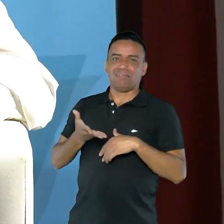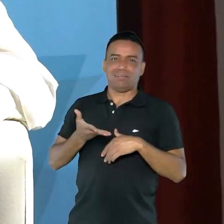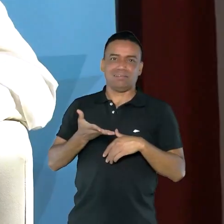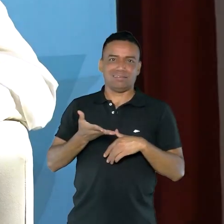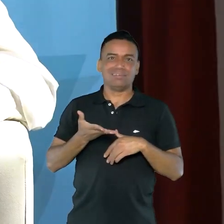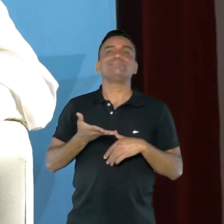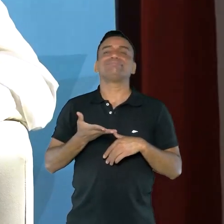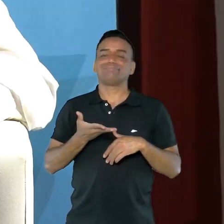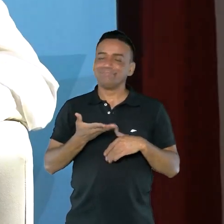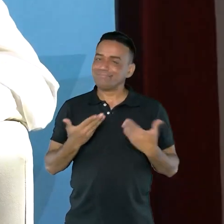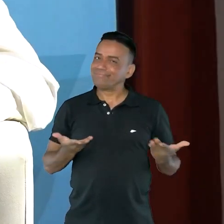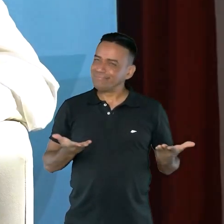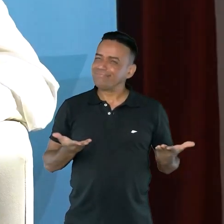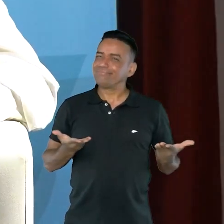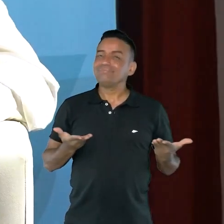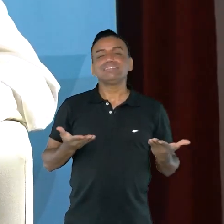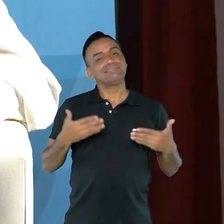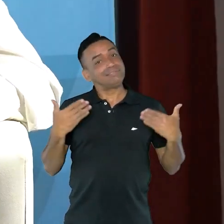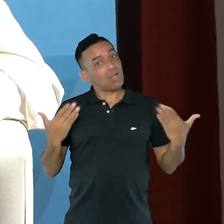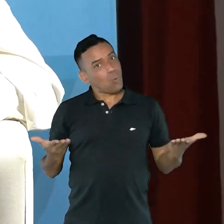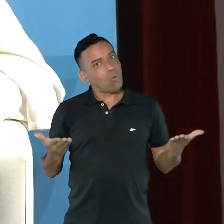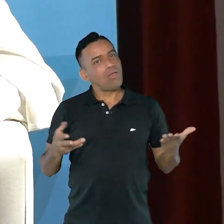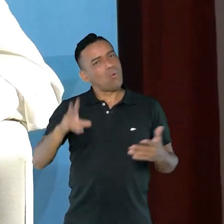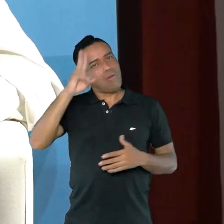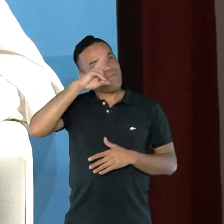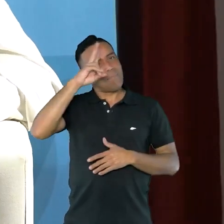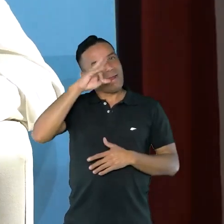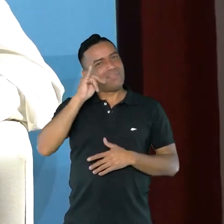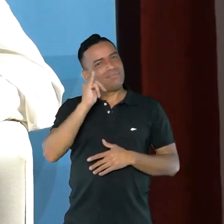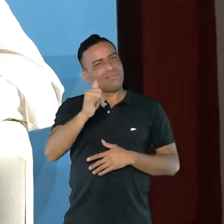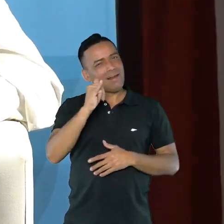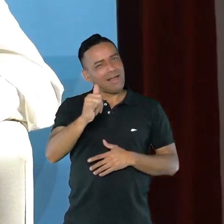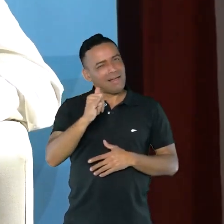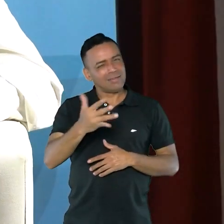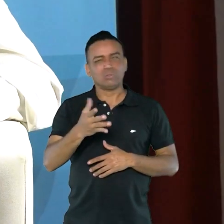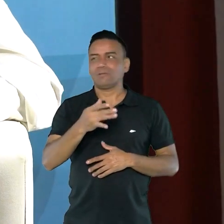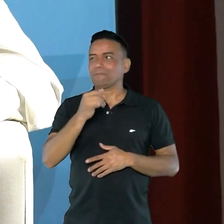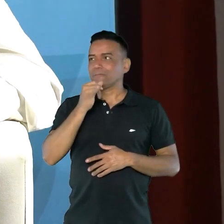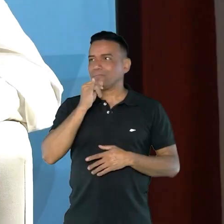Então, eu tenho lembrado muito, né,